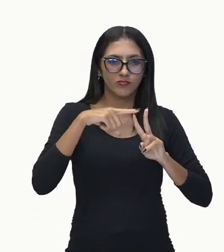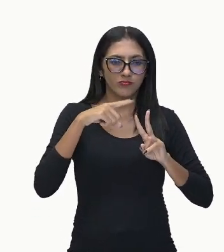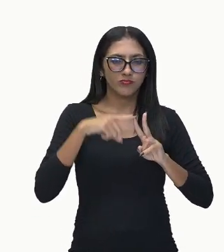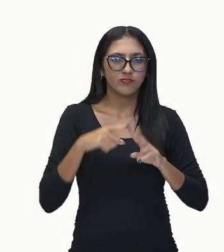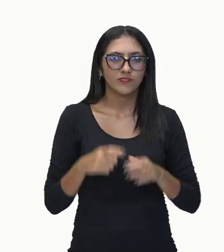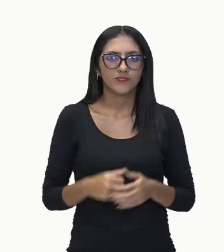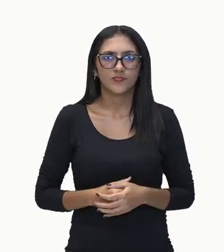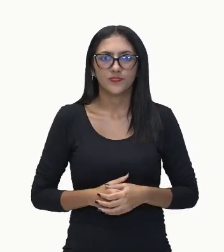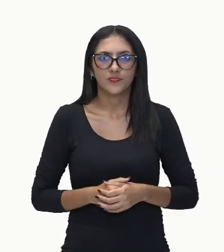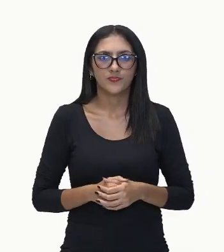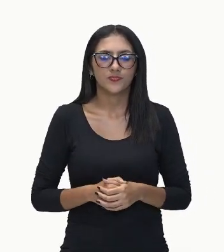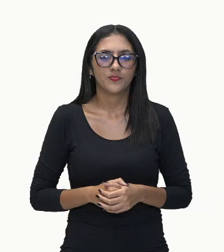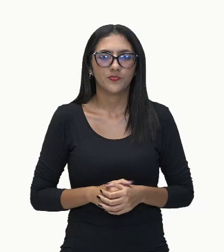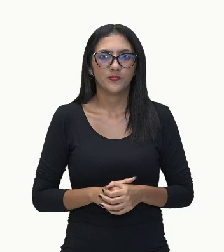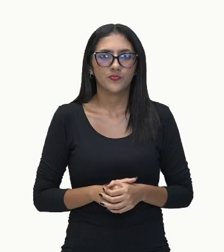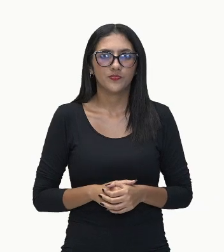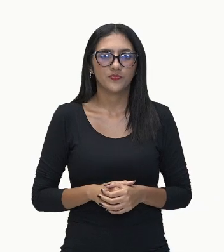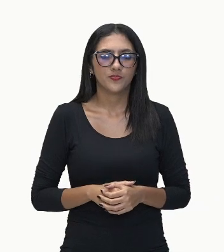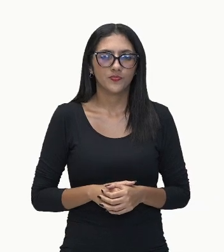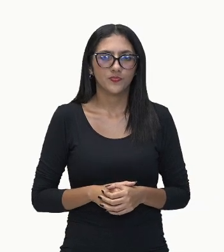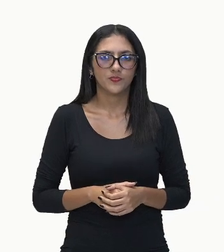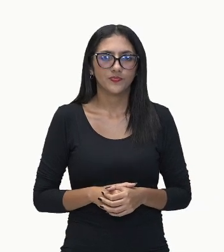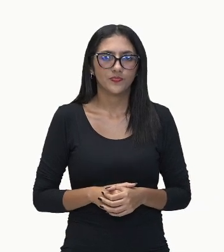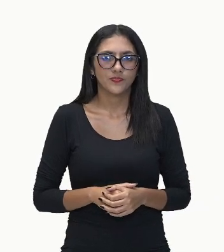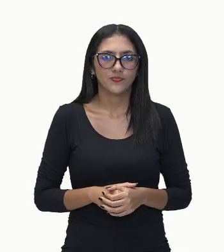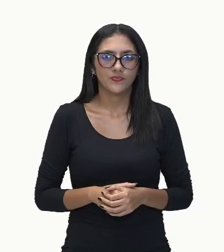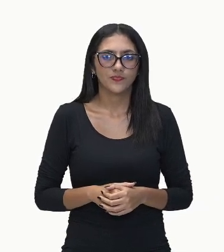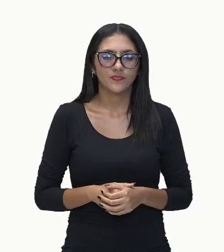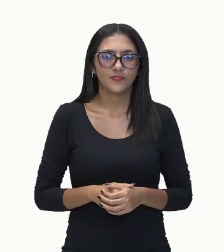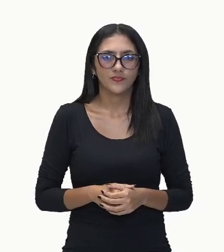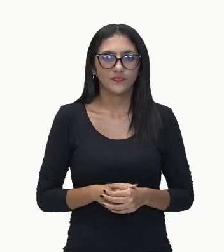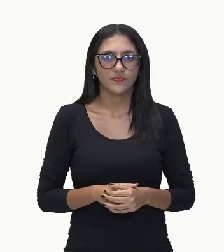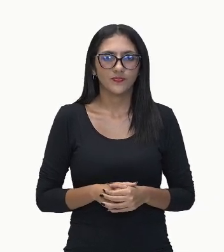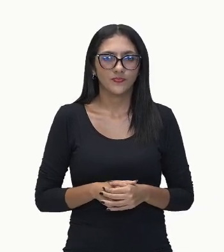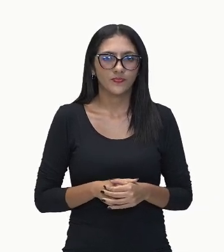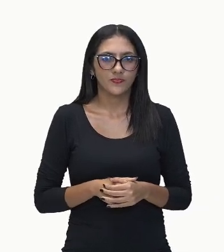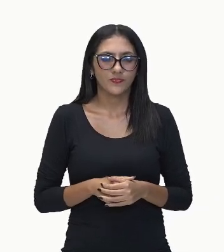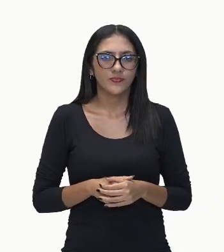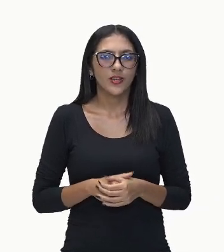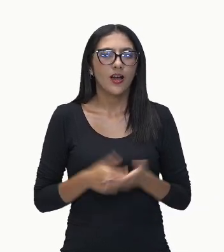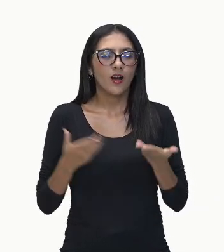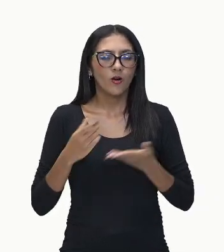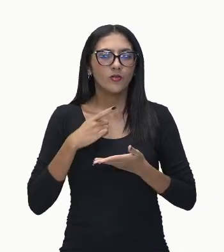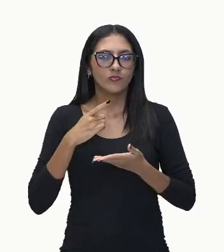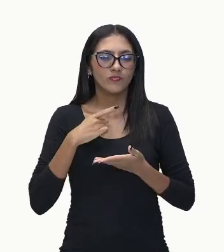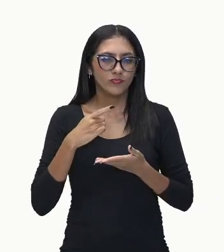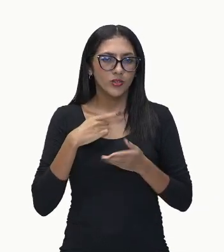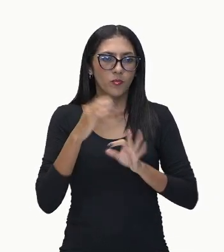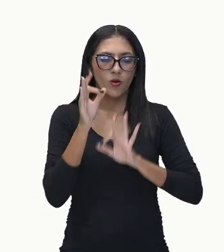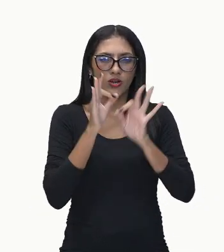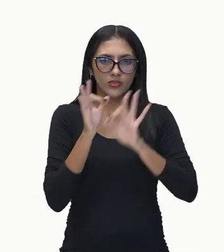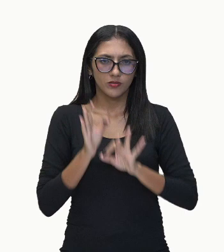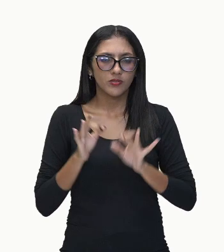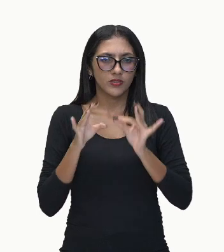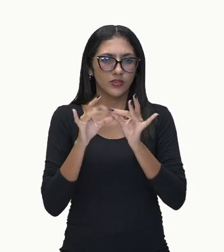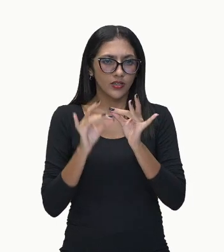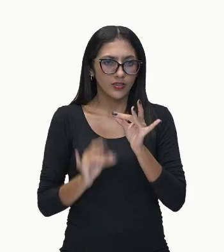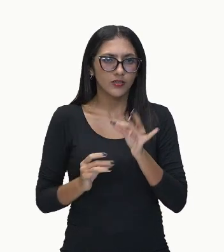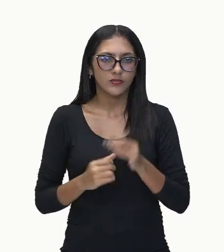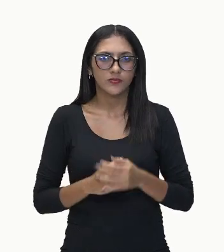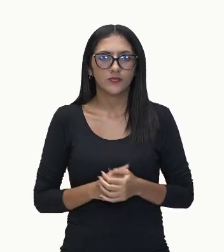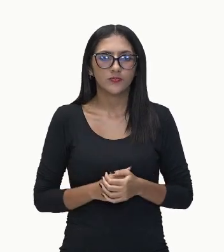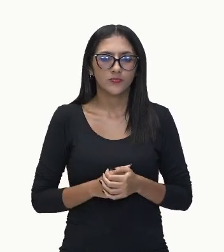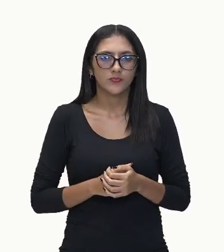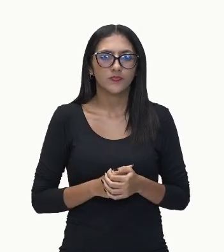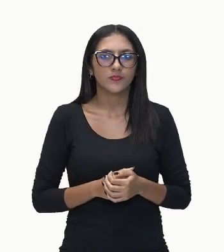possa ter aí na nossa no nosso desenvolvimento aí pessoal vou fazer isso separado vamos pegar essa equação atenção P